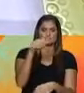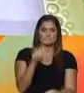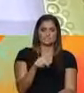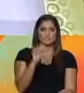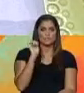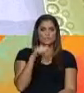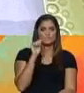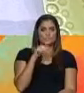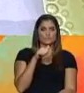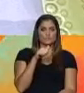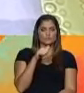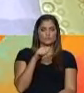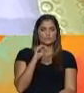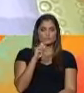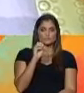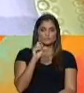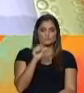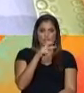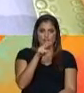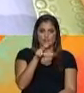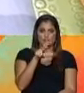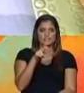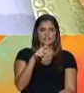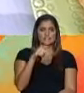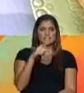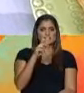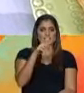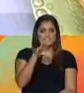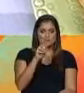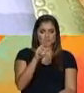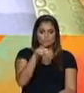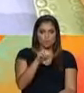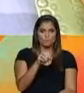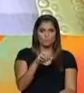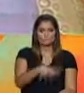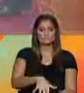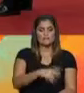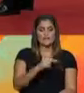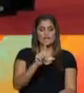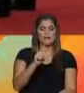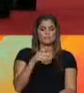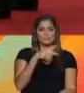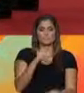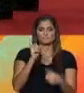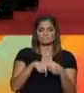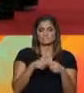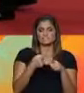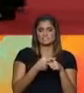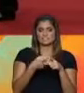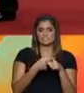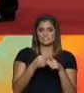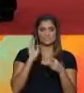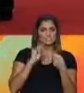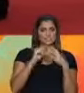faz uma produção, neste caso, um vinho. Vinho tinto do Solar São João. Exatamente, o Solar São João, que é de Almeida. E, portanto, faz aí uma parceria muito interessante com as